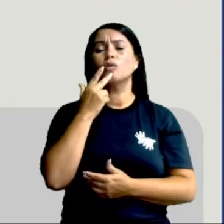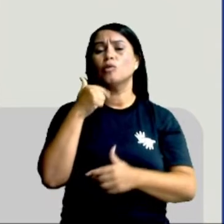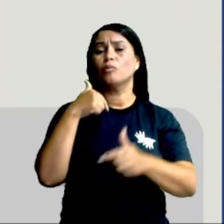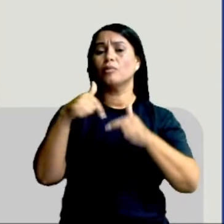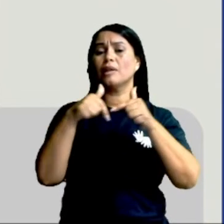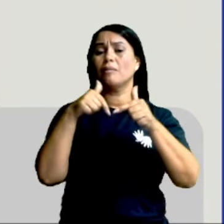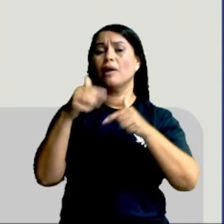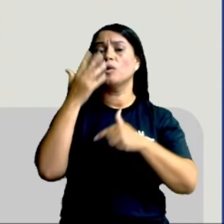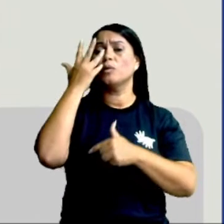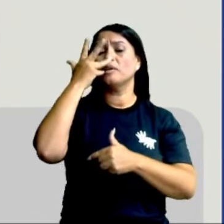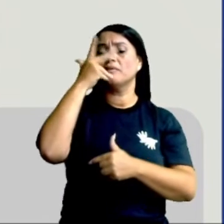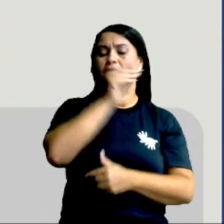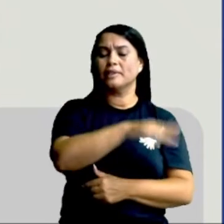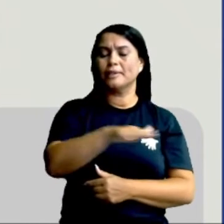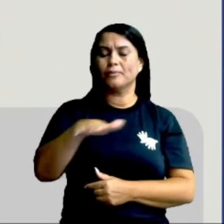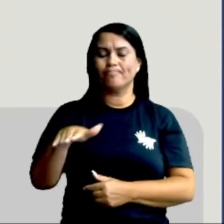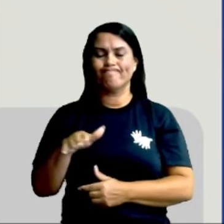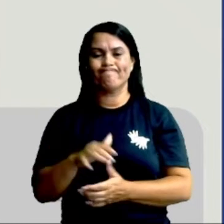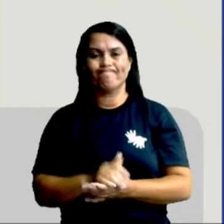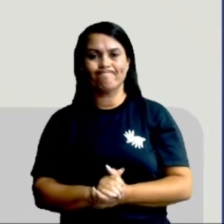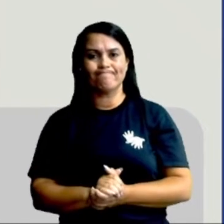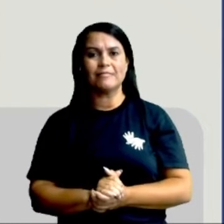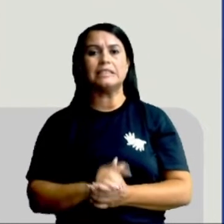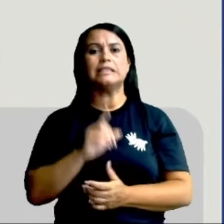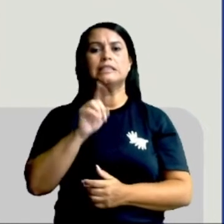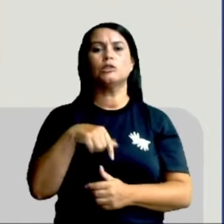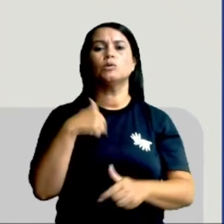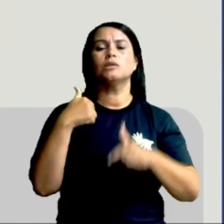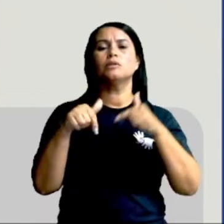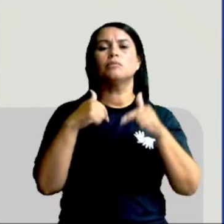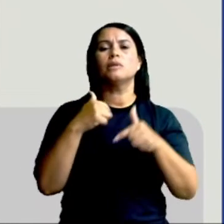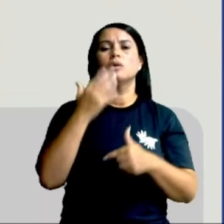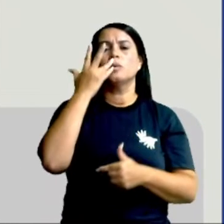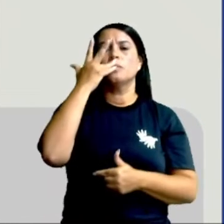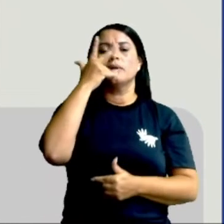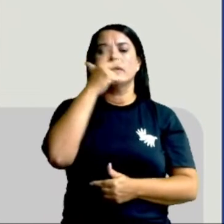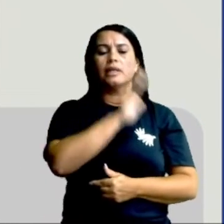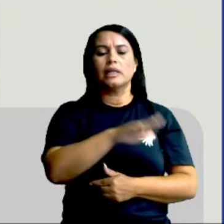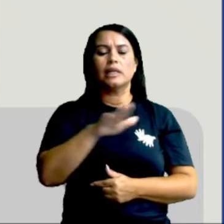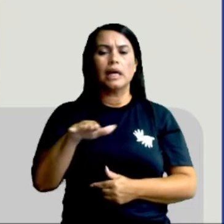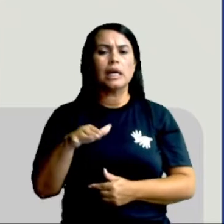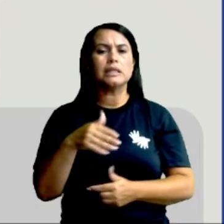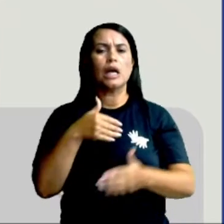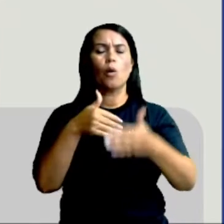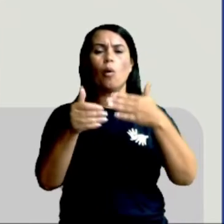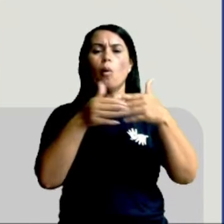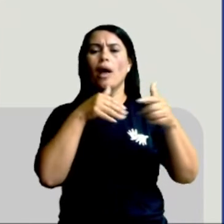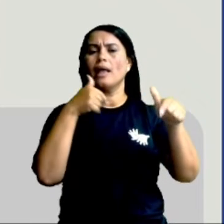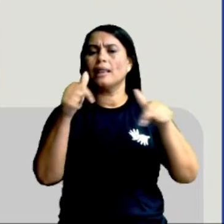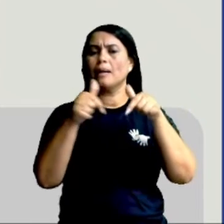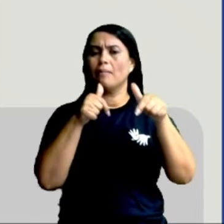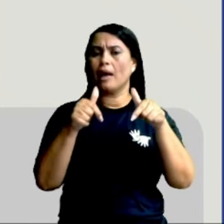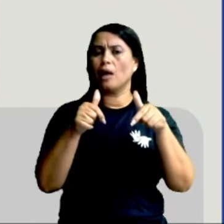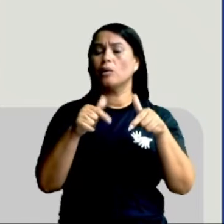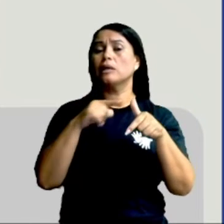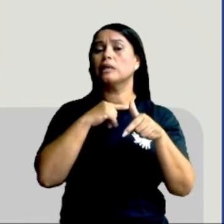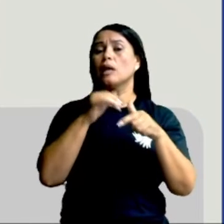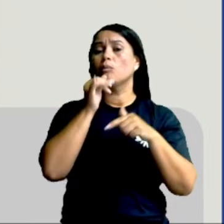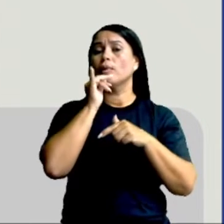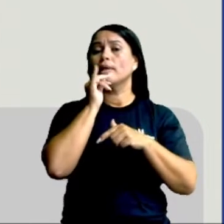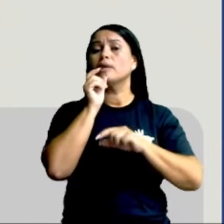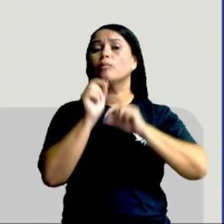trabalho infantil. O trabalho infantil é o emprego de crianças em qualquer trabalho que priva-se